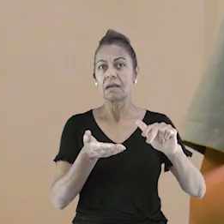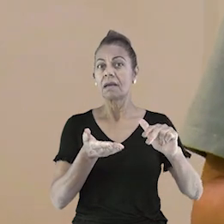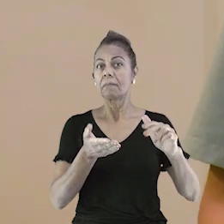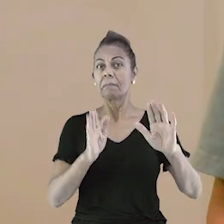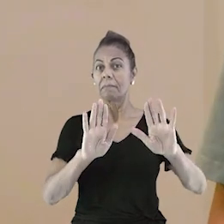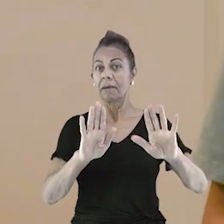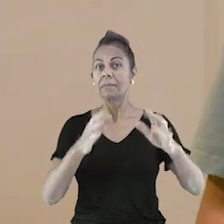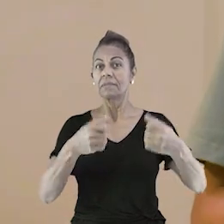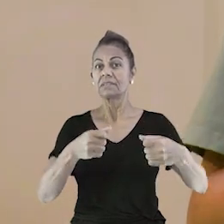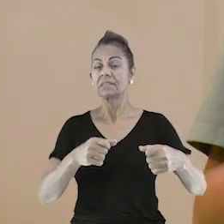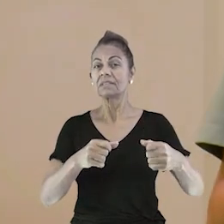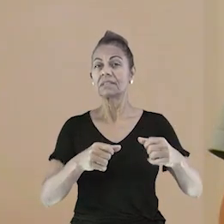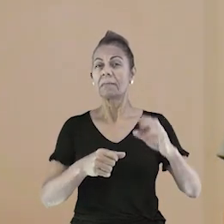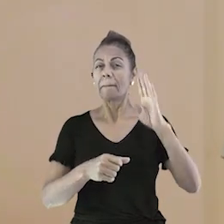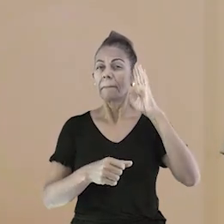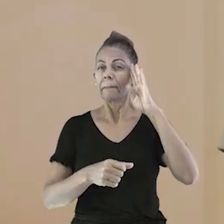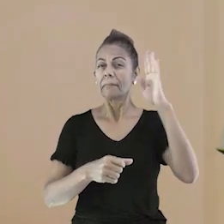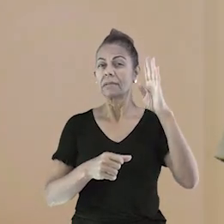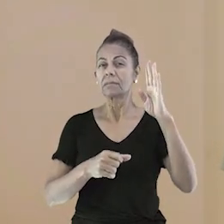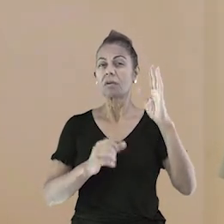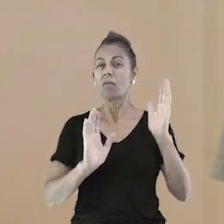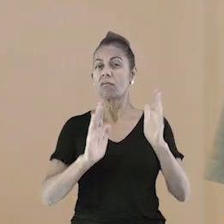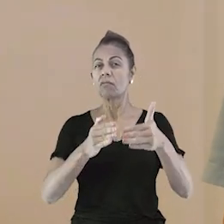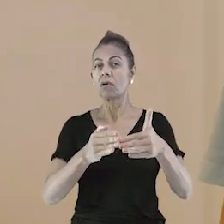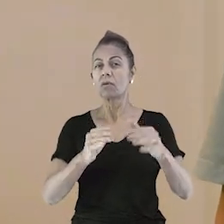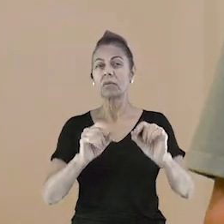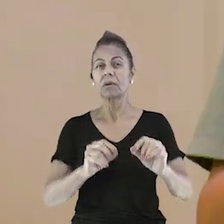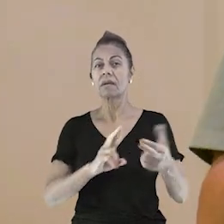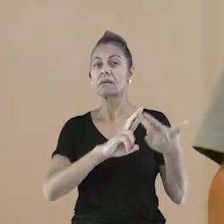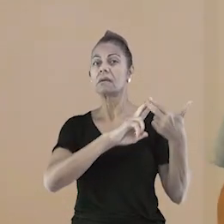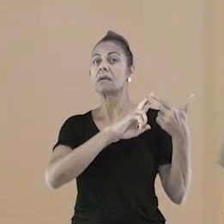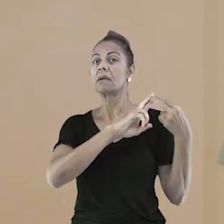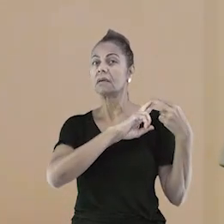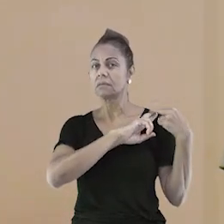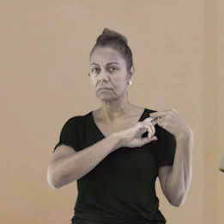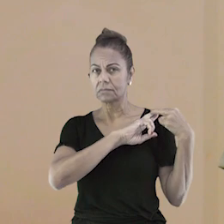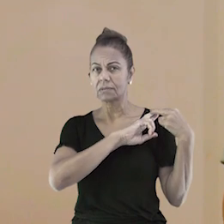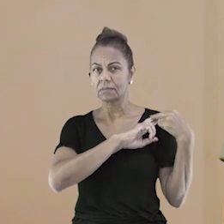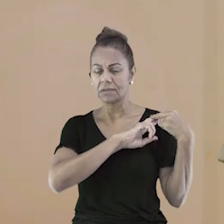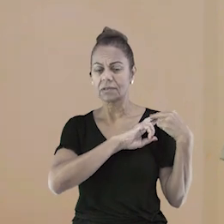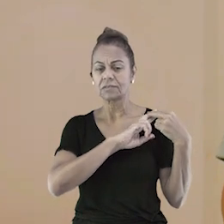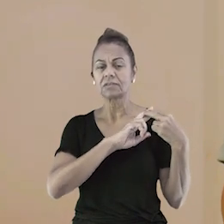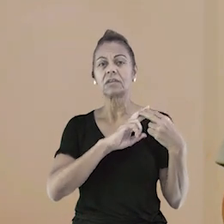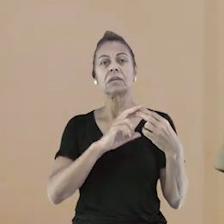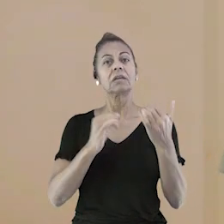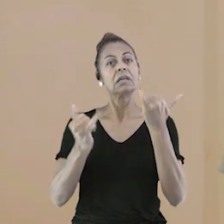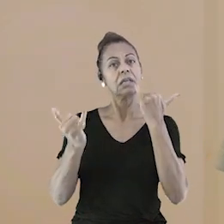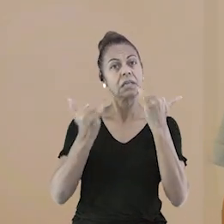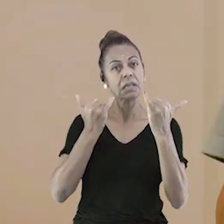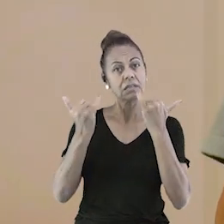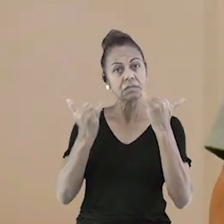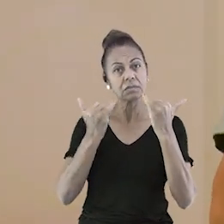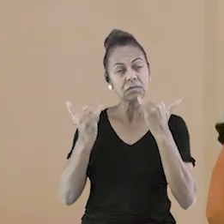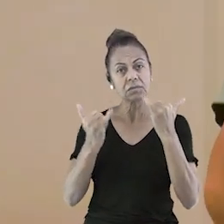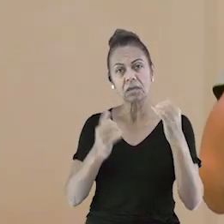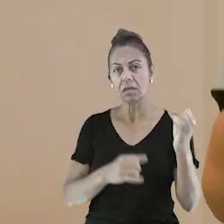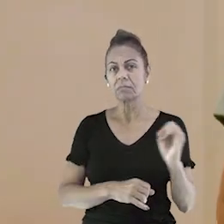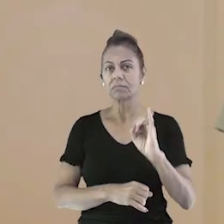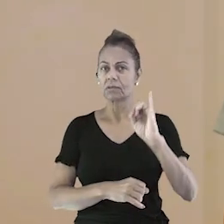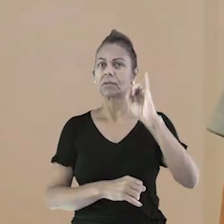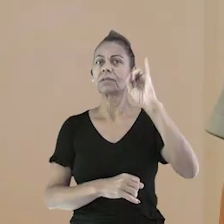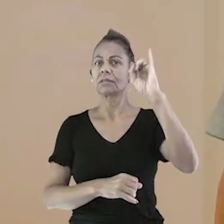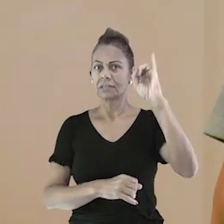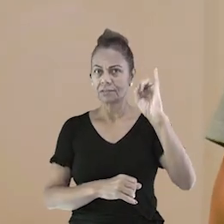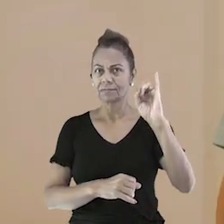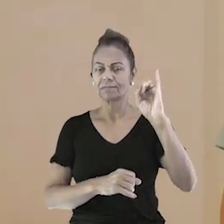nas consequências e responsabilidades envolvidas. Razão pela qual o acesso aos métodos contraceptivos e acesso à